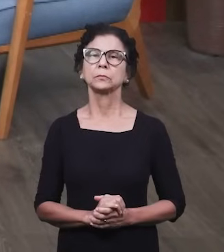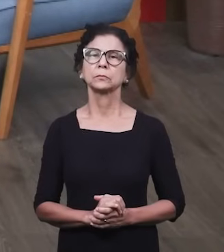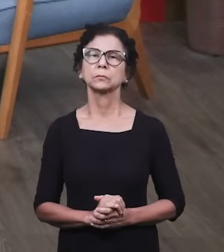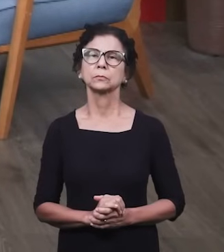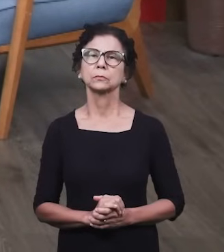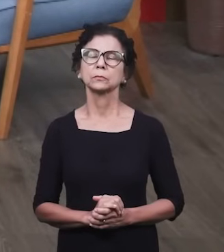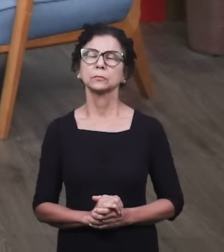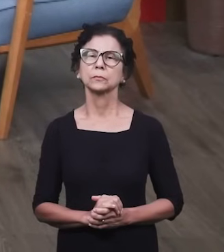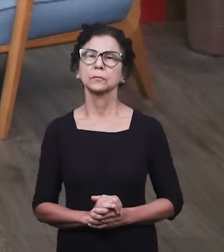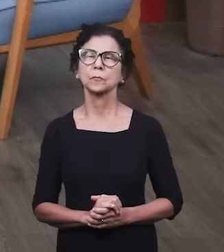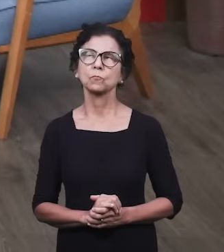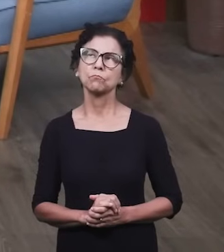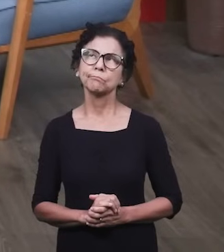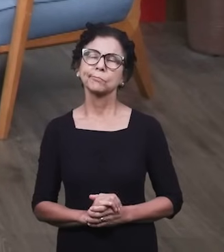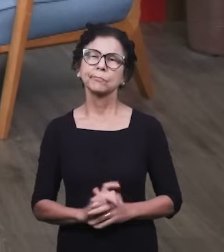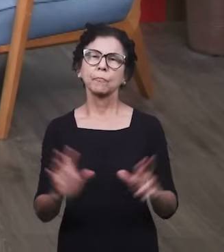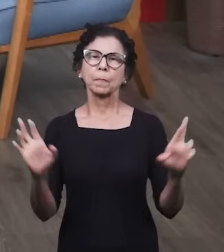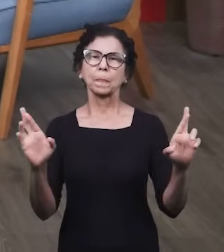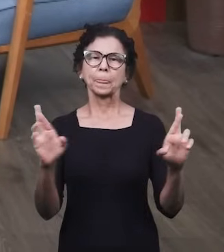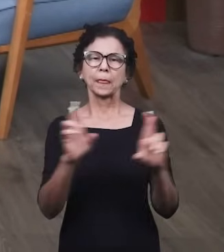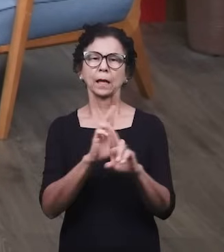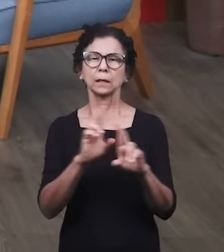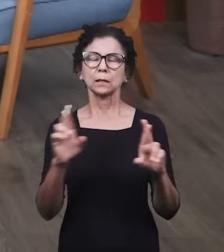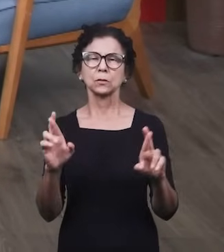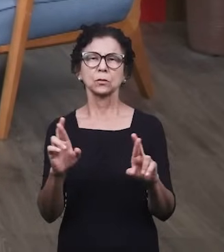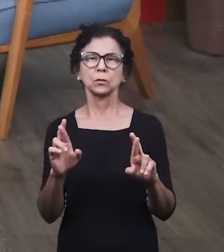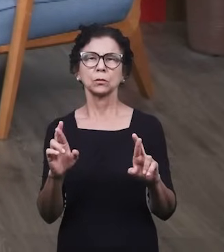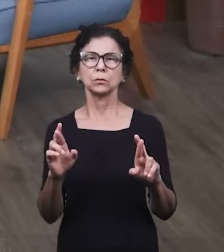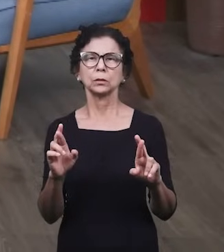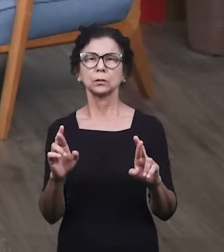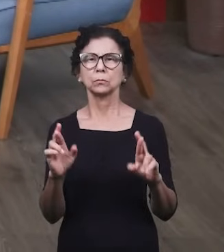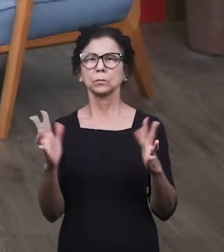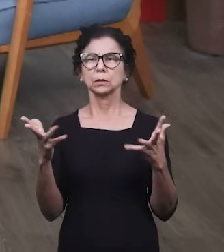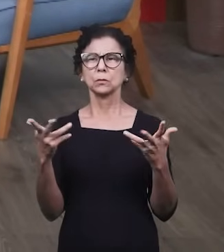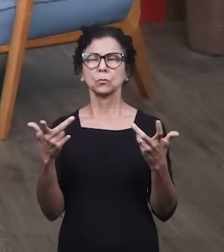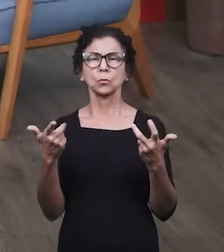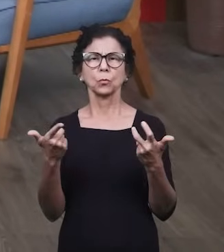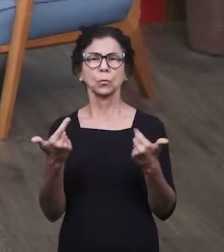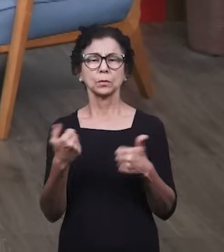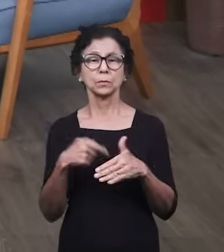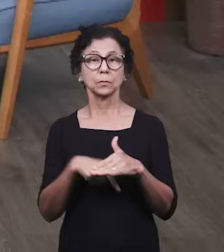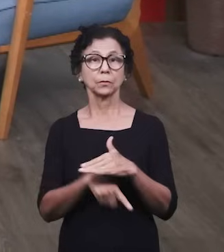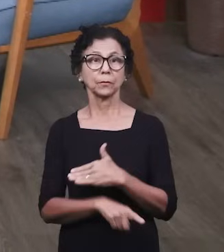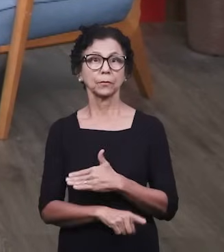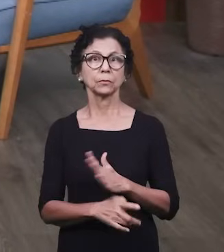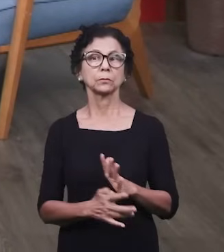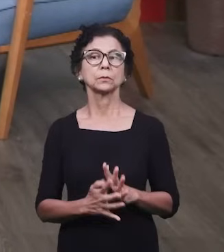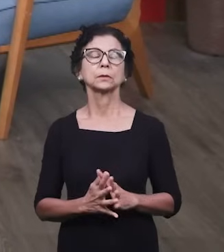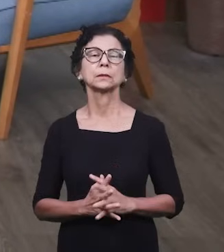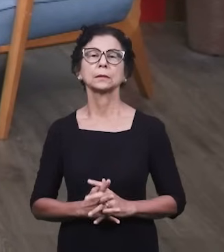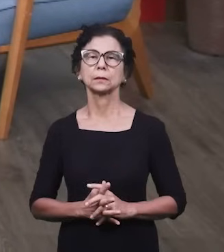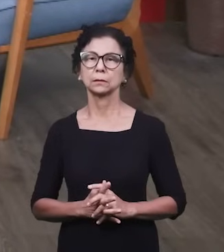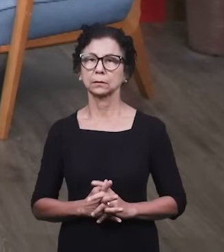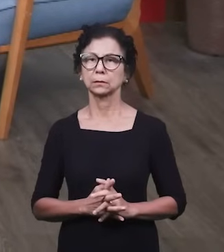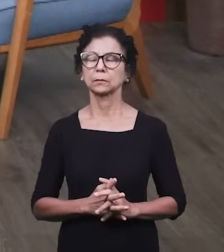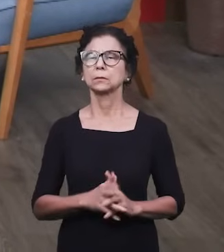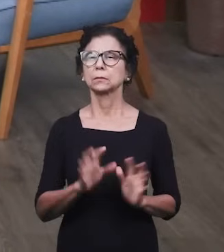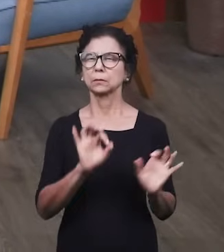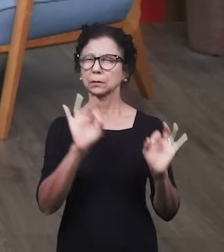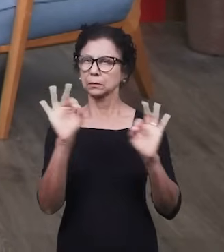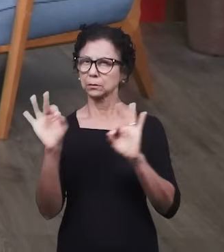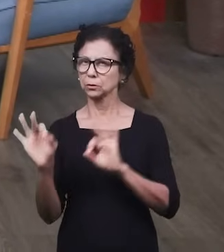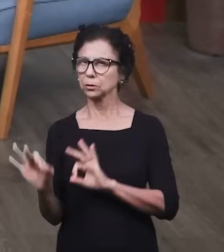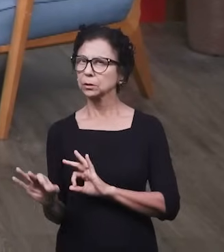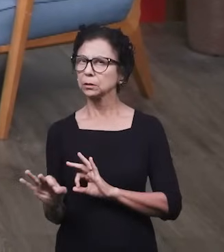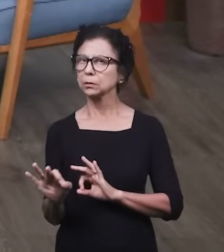e você linka com coisas maravilhosas, grandiosas e profundas. Você que está assistindo